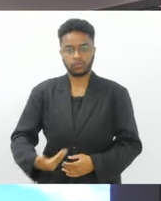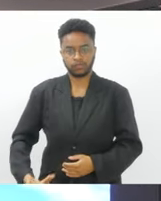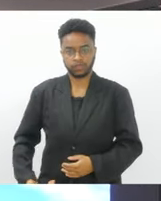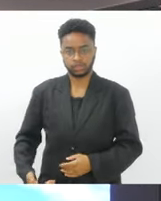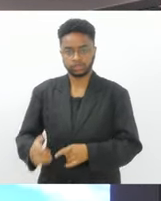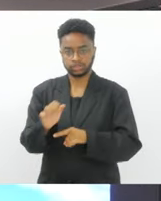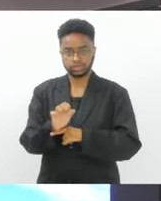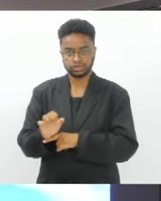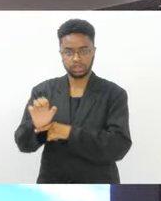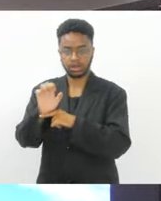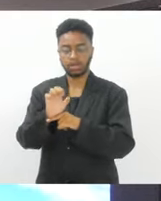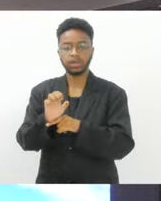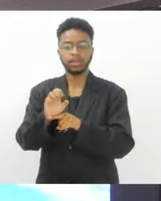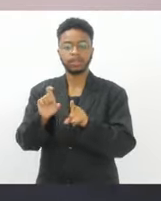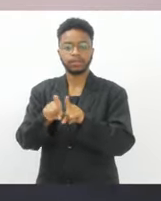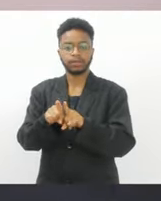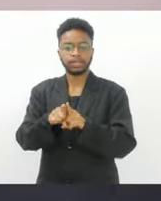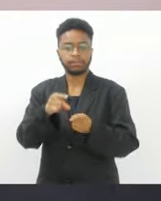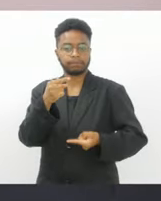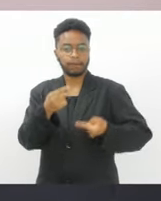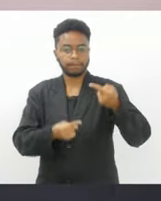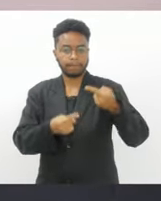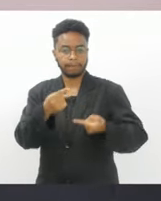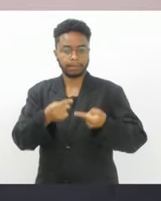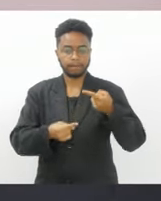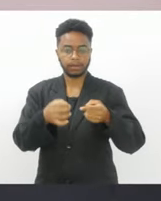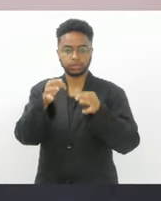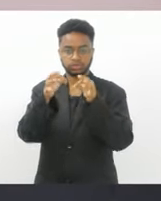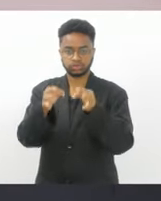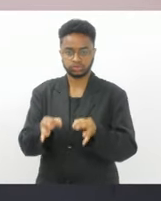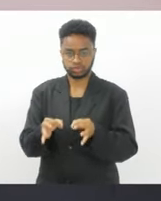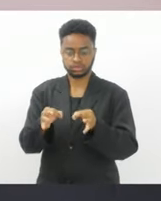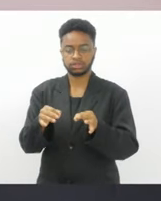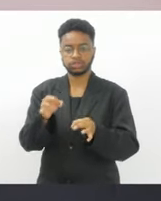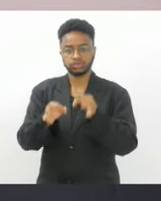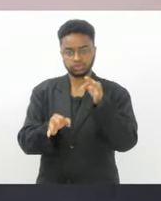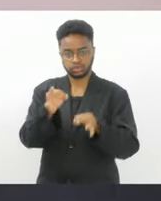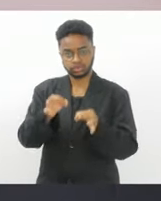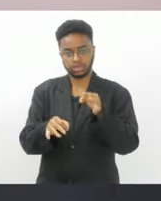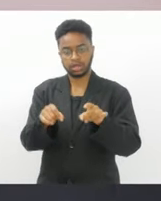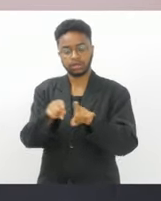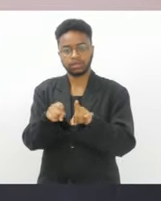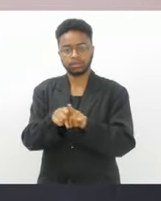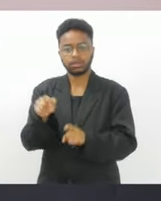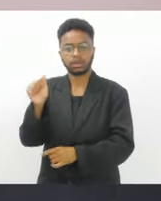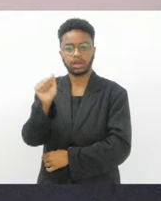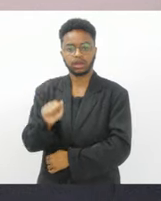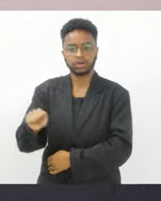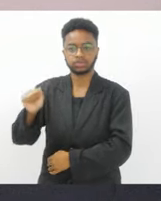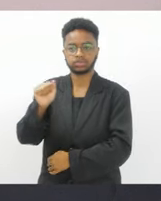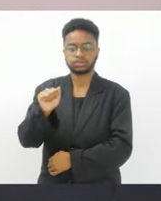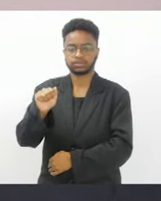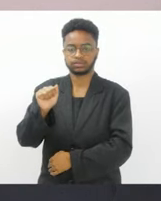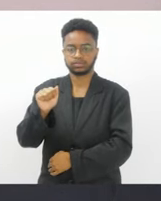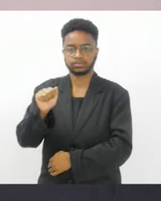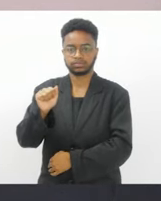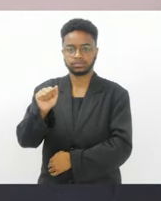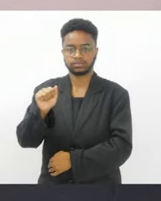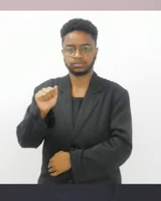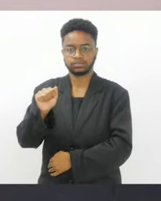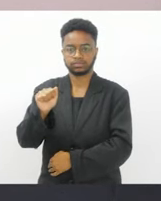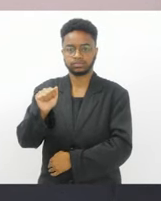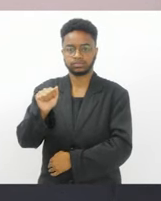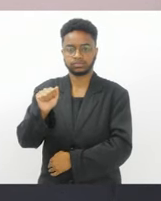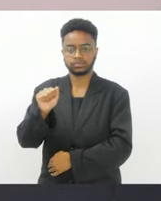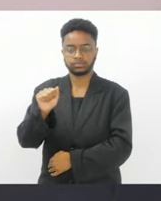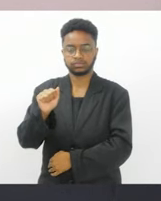recuperação judicial, e a Associação da Prestação